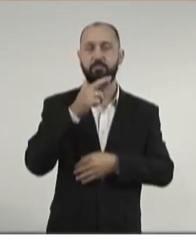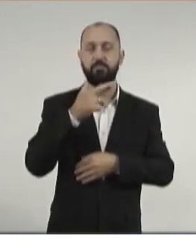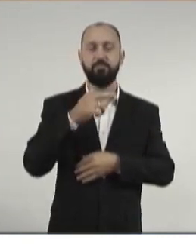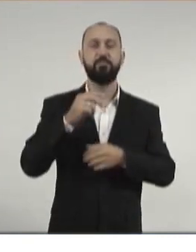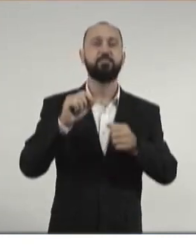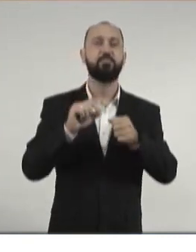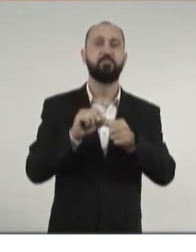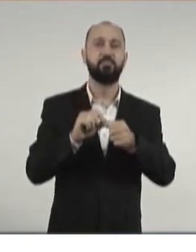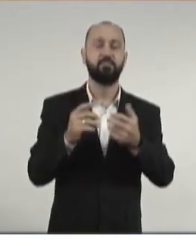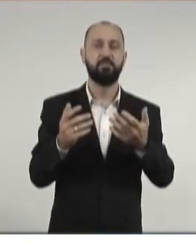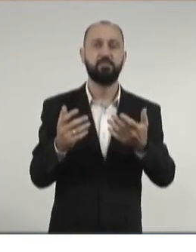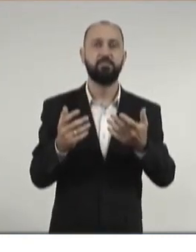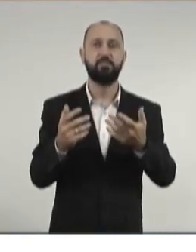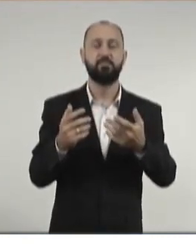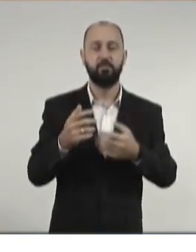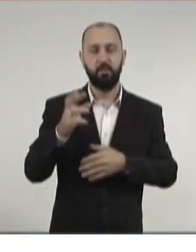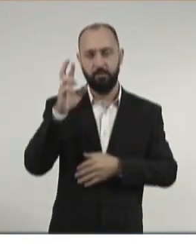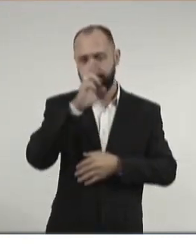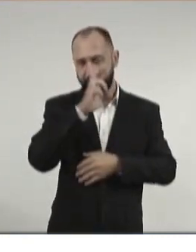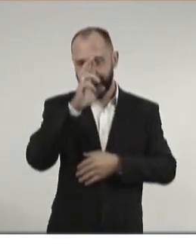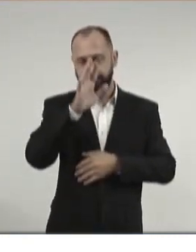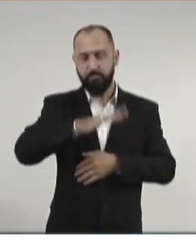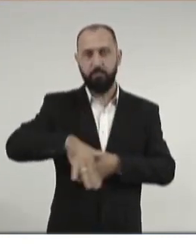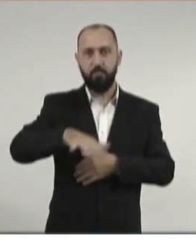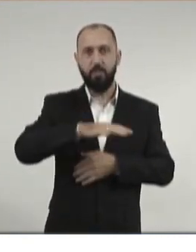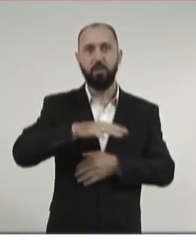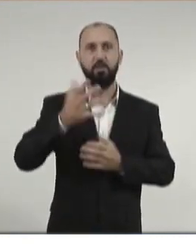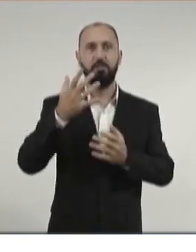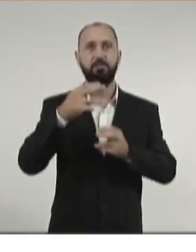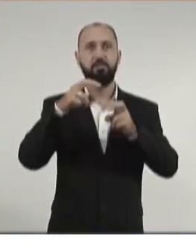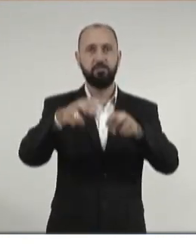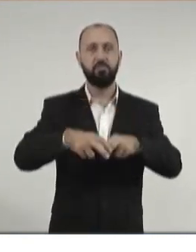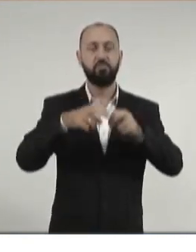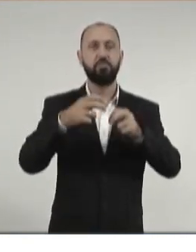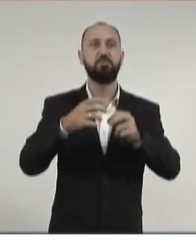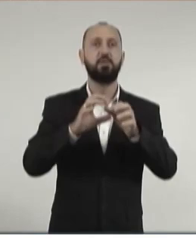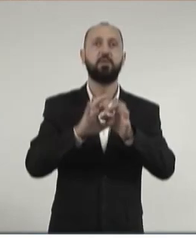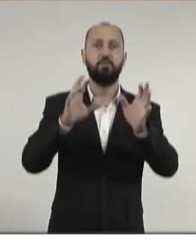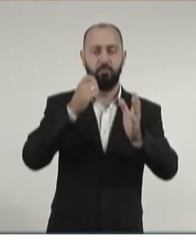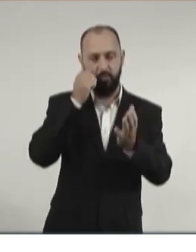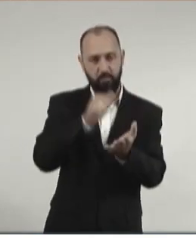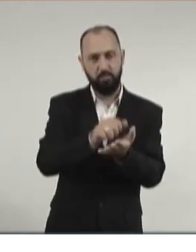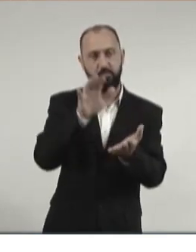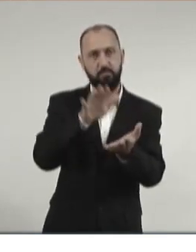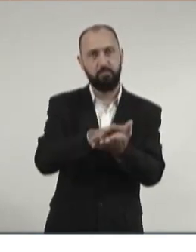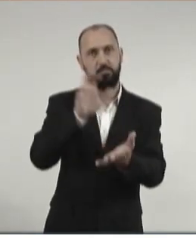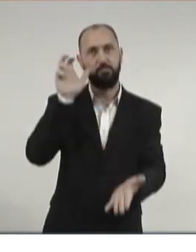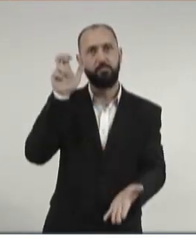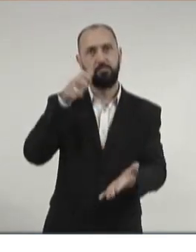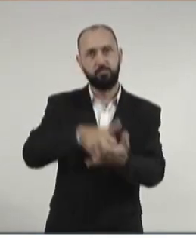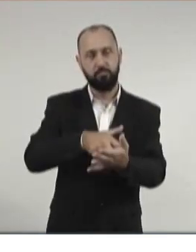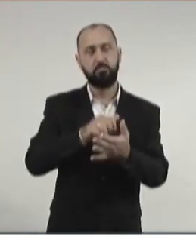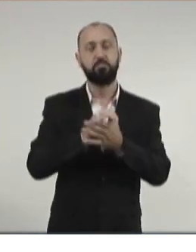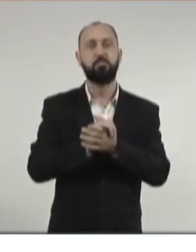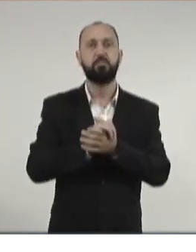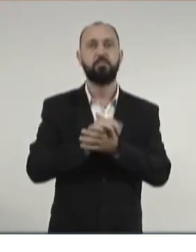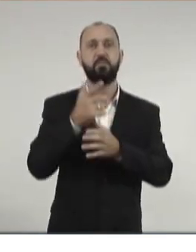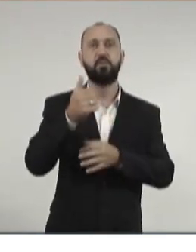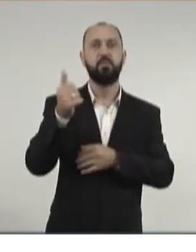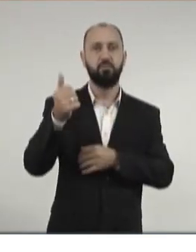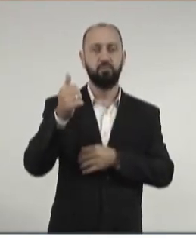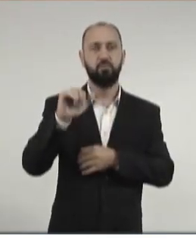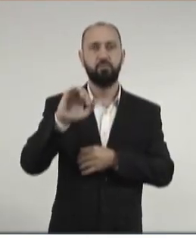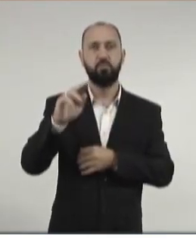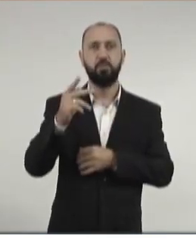nós fizemos a vistoria lá na propriedade. O proprietário ele foi autuado, né, por 21